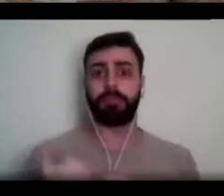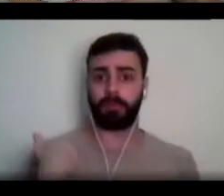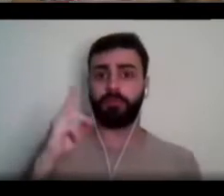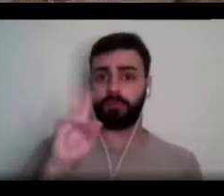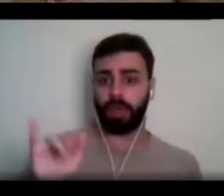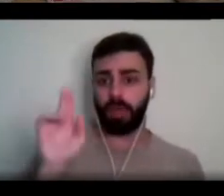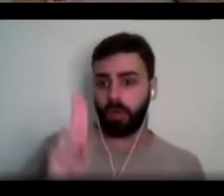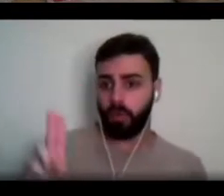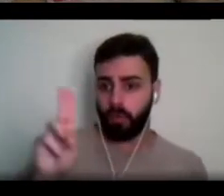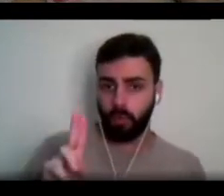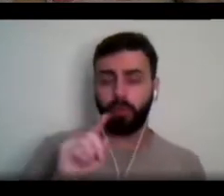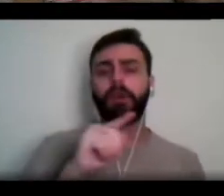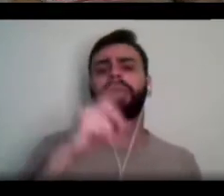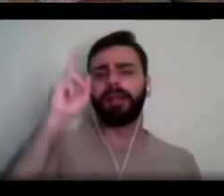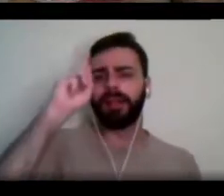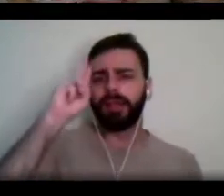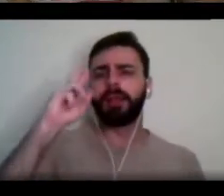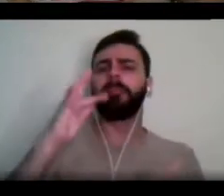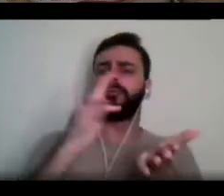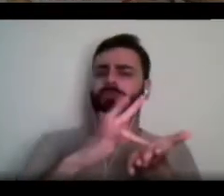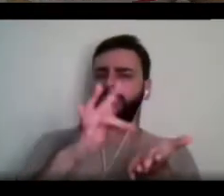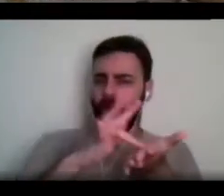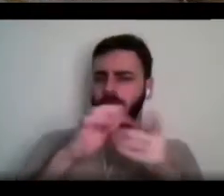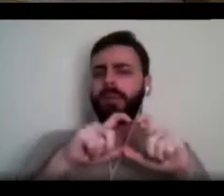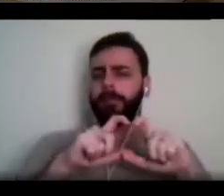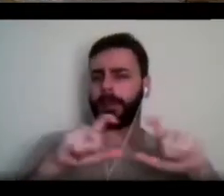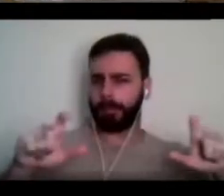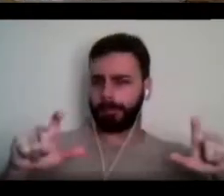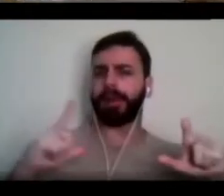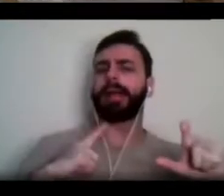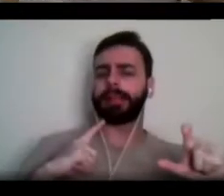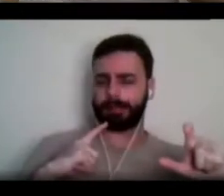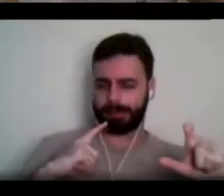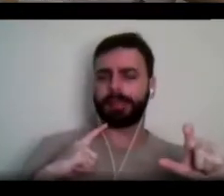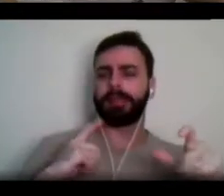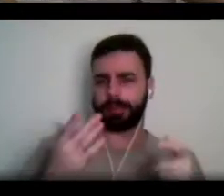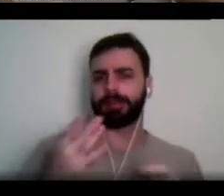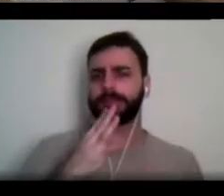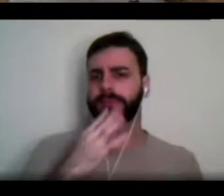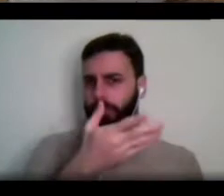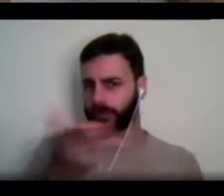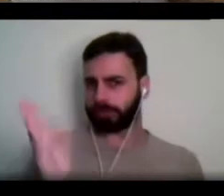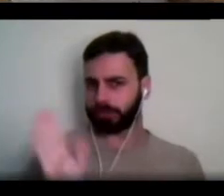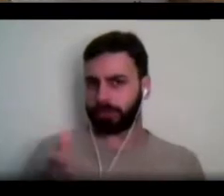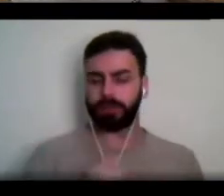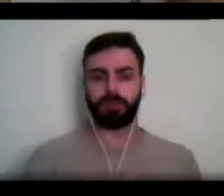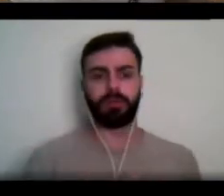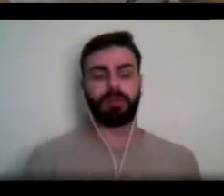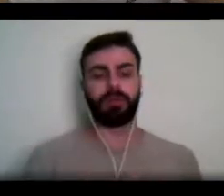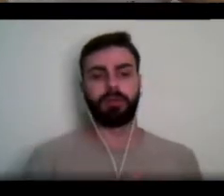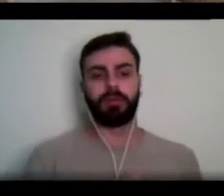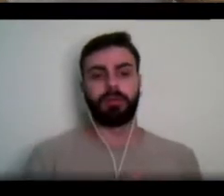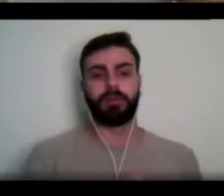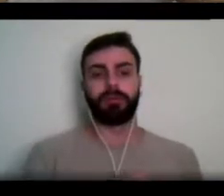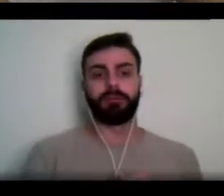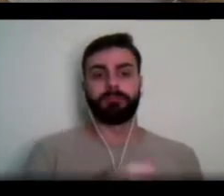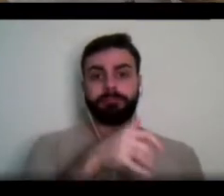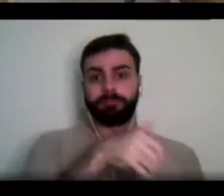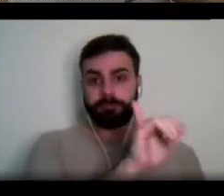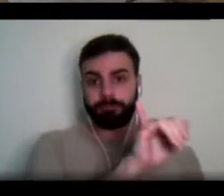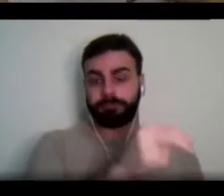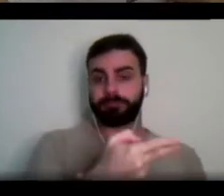ó. Como é que eu acho esses caras? Eu vou usar aquela equação de cinemática, né, que todo mundo